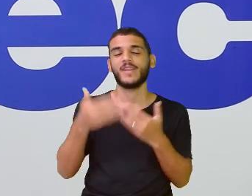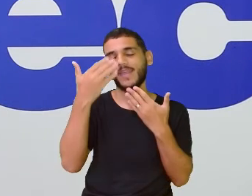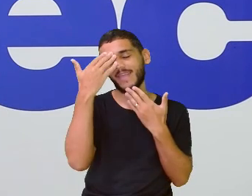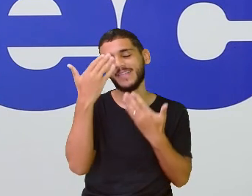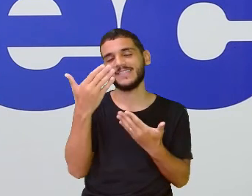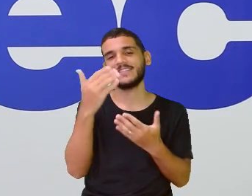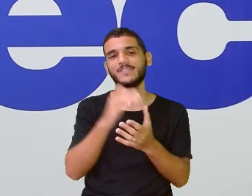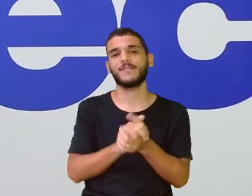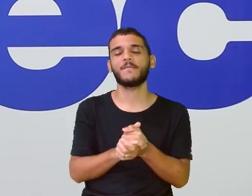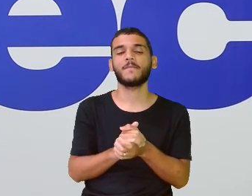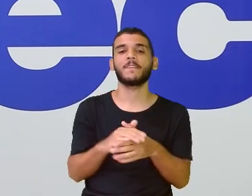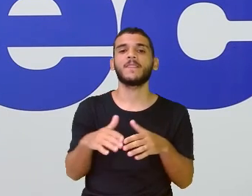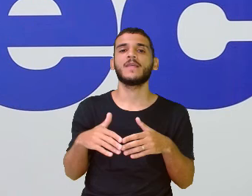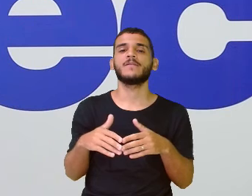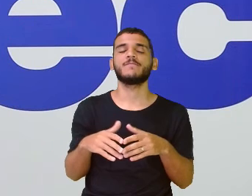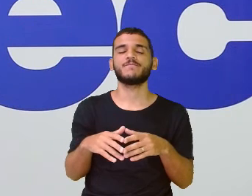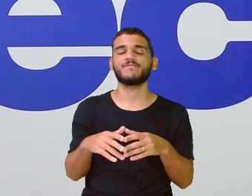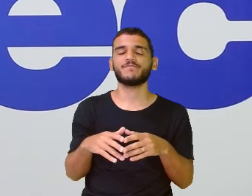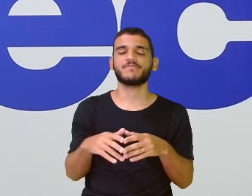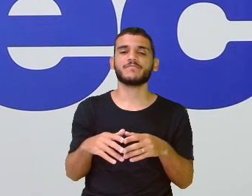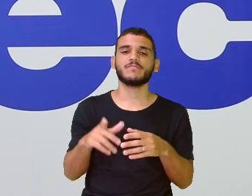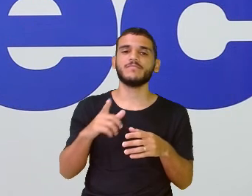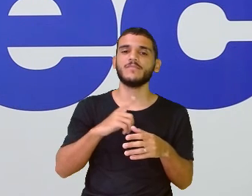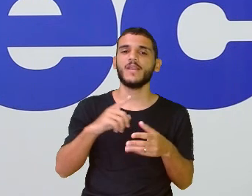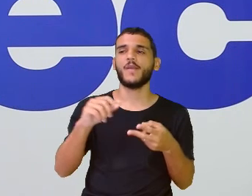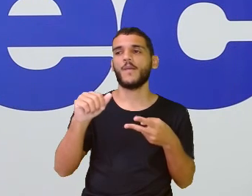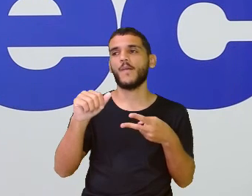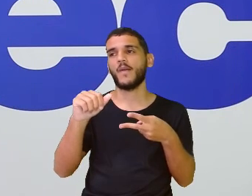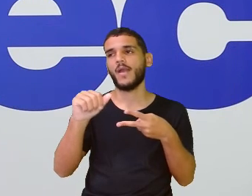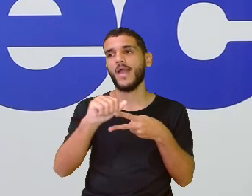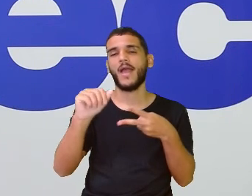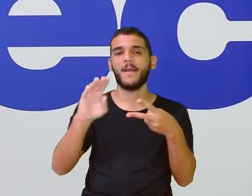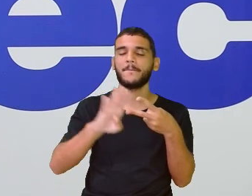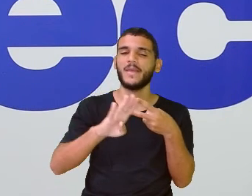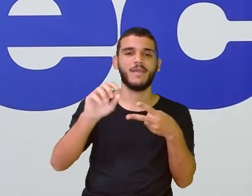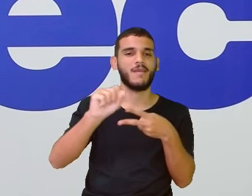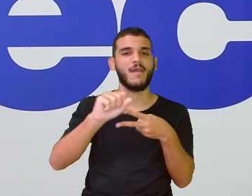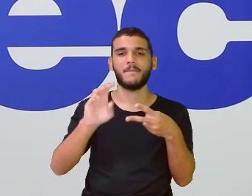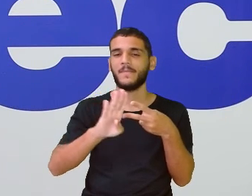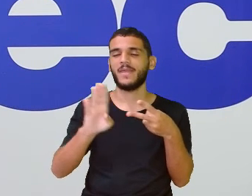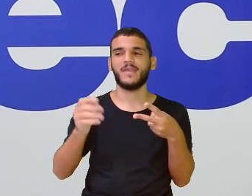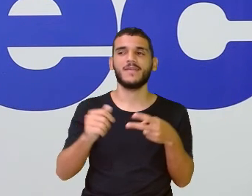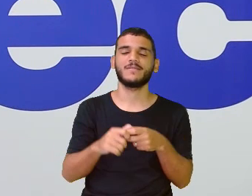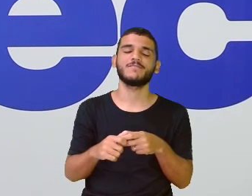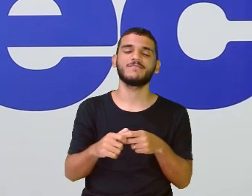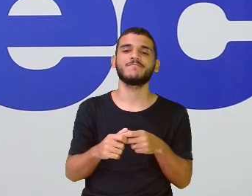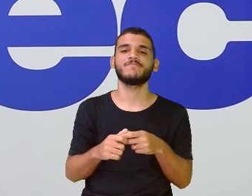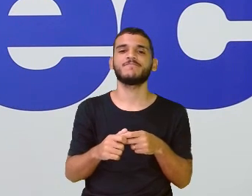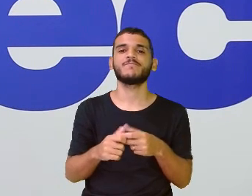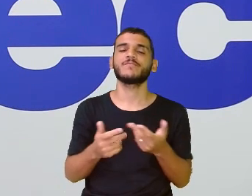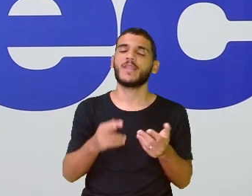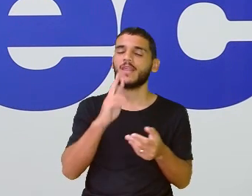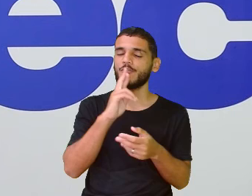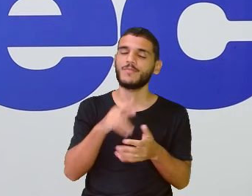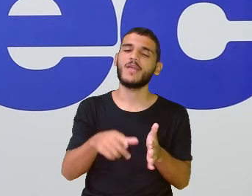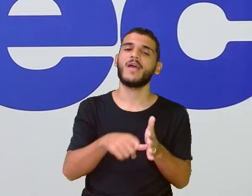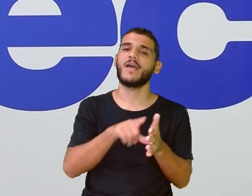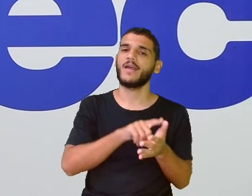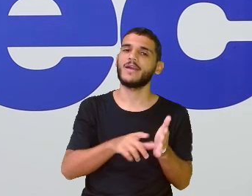chegando aqui também mais uma dividida. Tem uma parte dizendo A, B, às vezes pode acontecer também de estar respondendo a anterior,